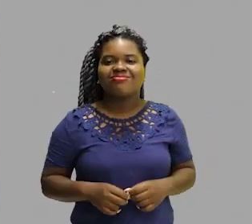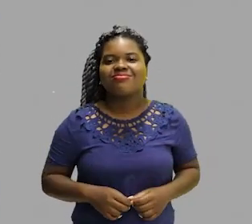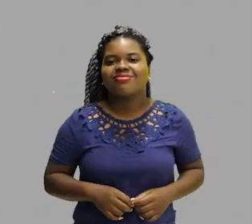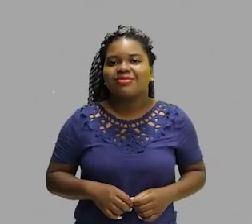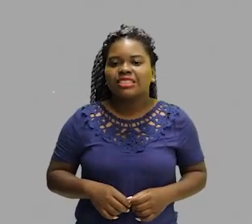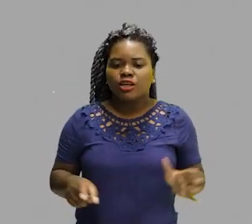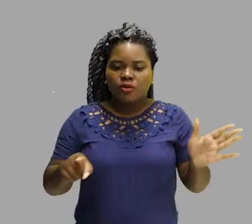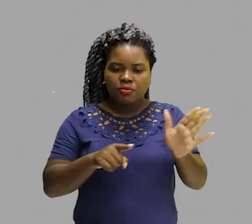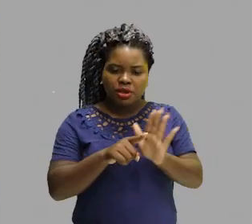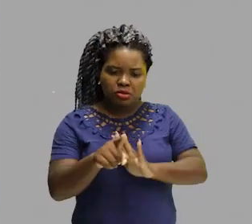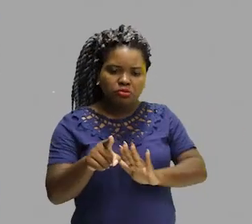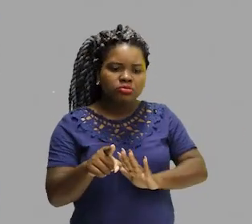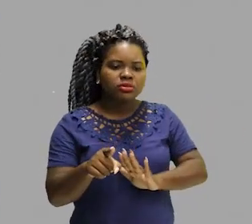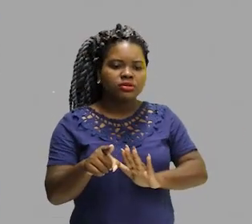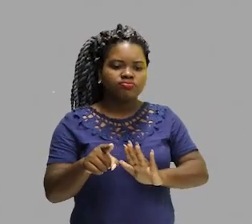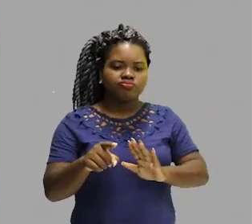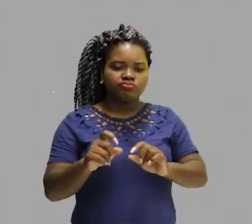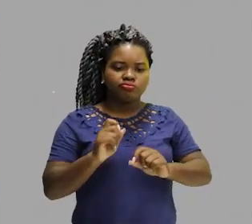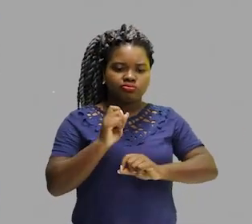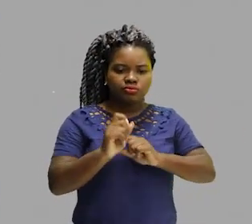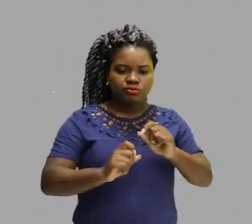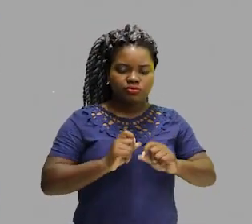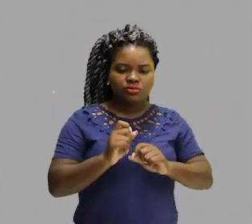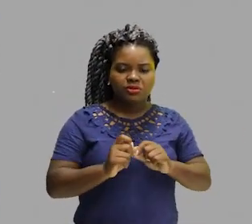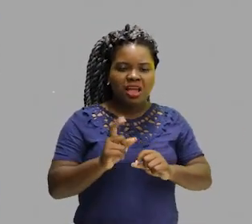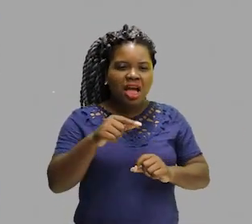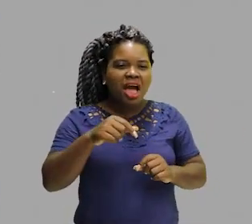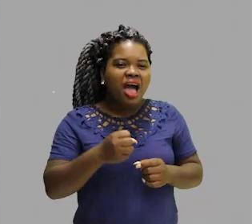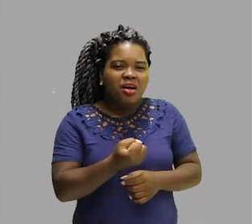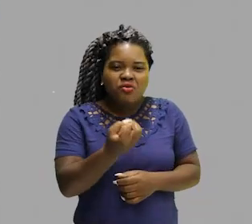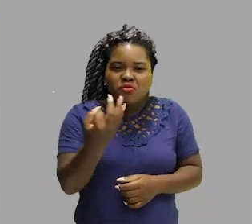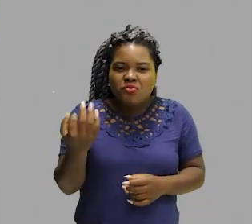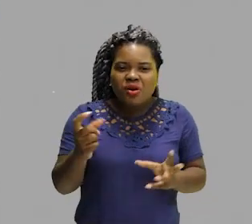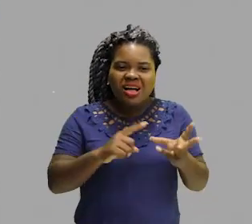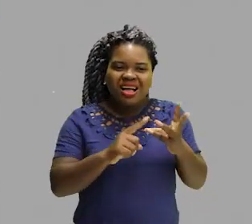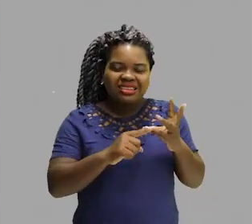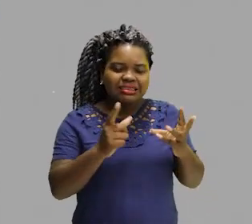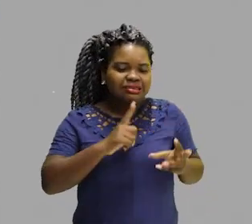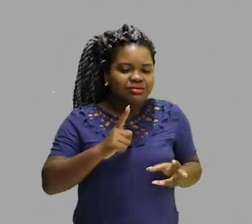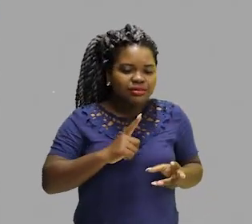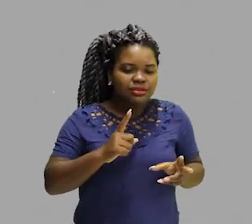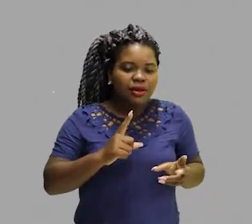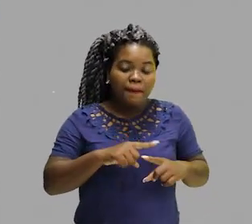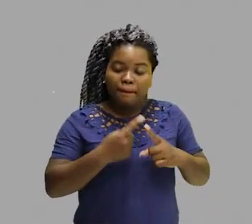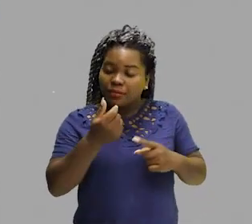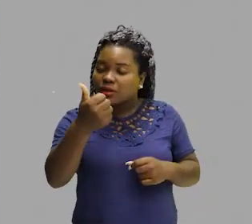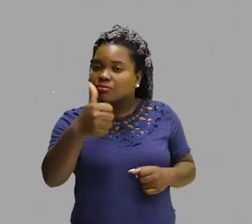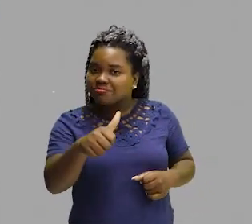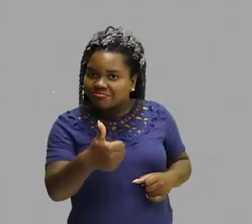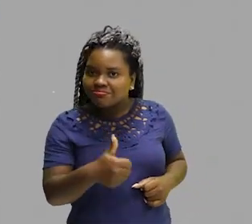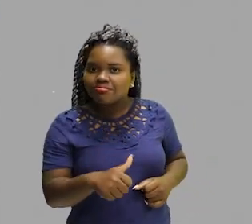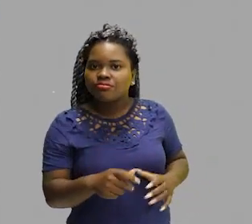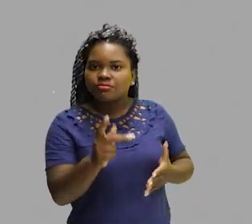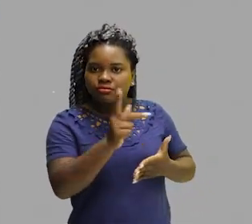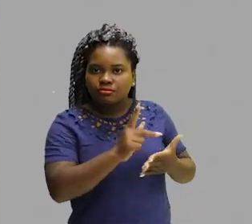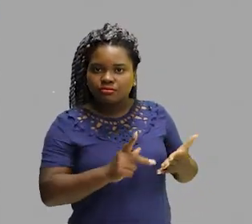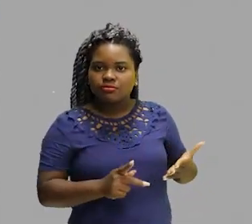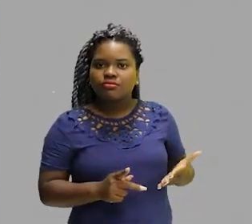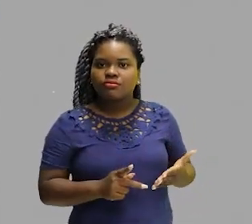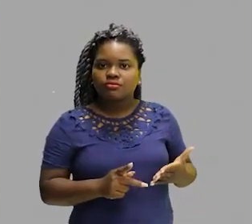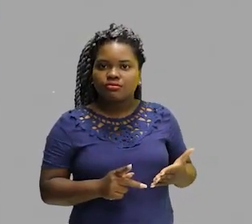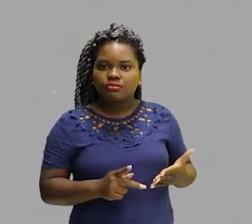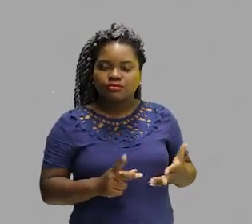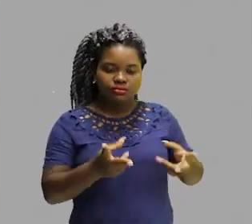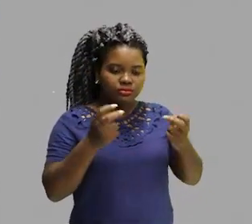identificar quantas sílabas tem, mas você vai analisar a poesia em si e identificar as